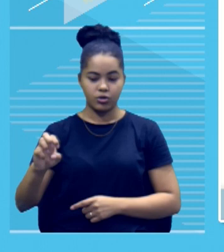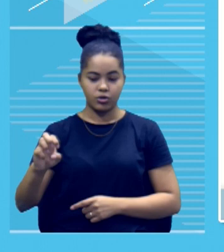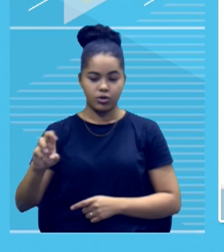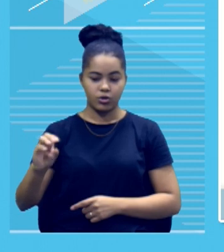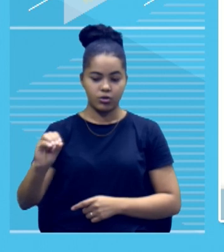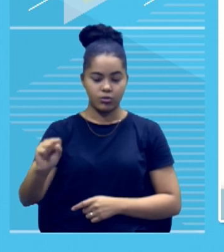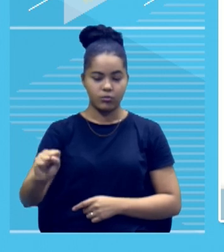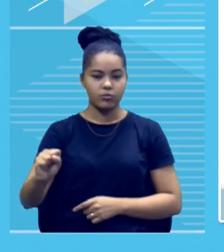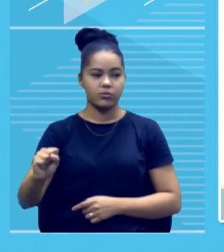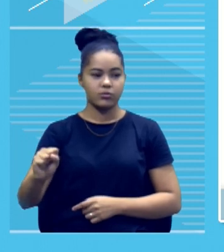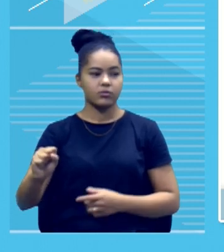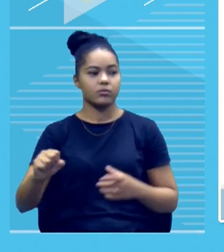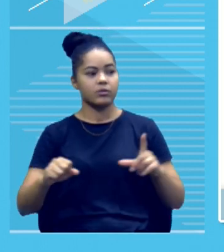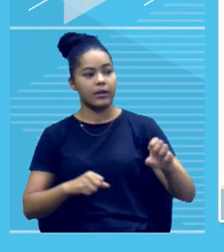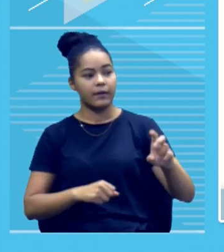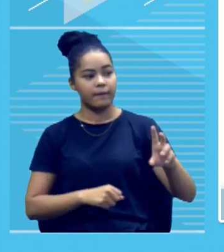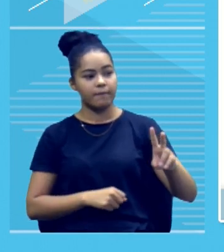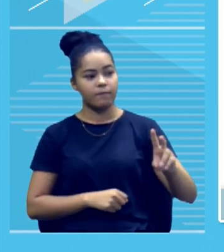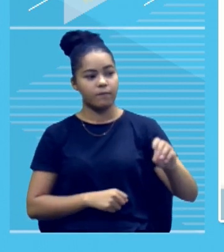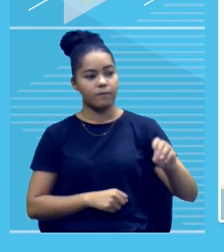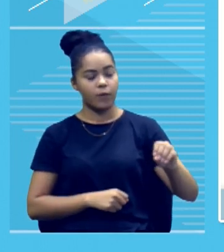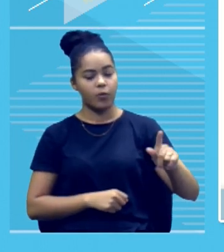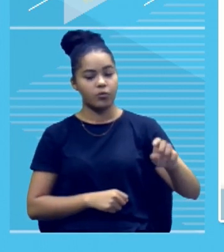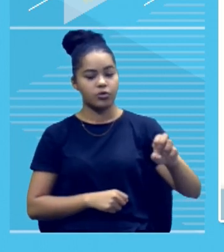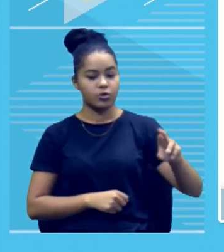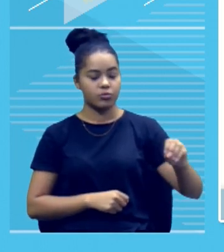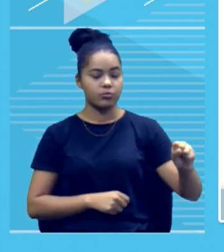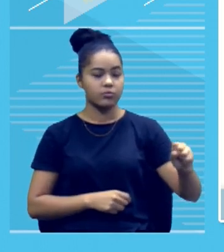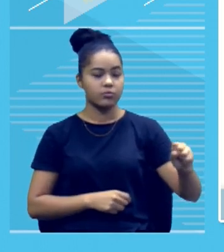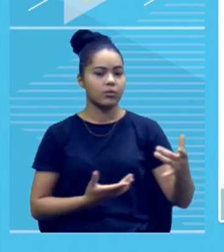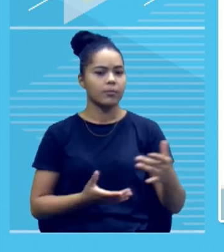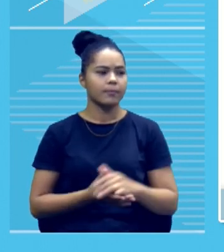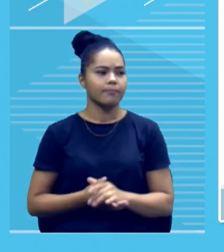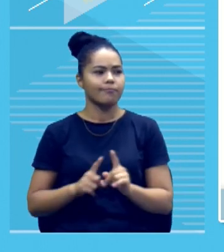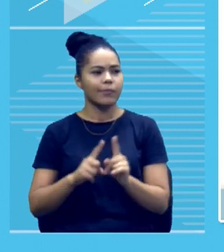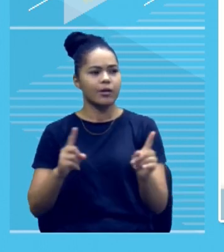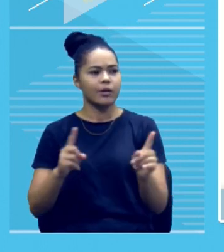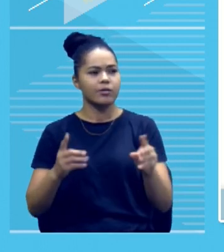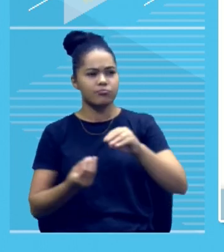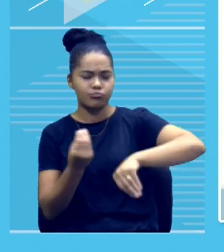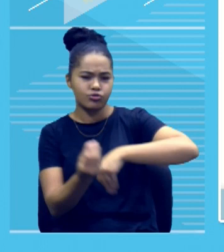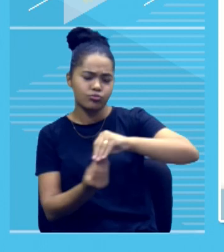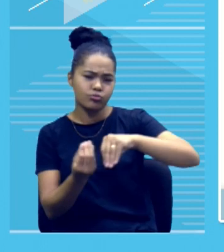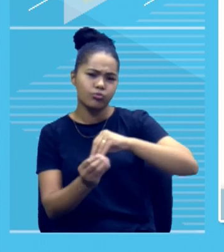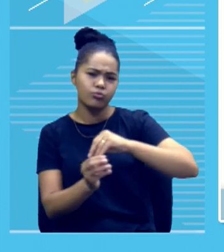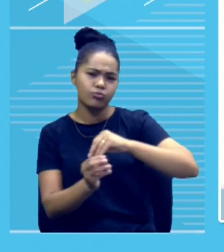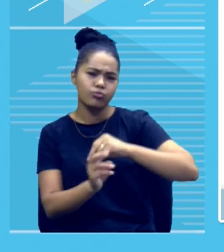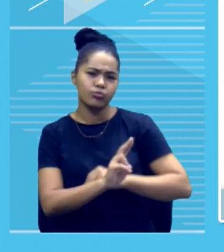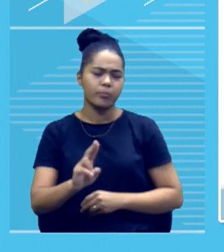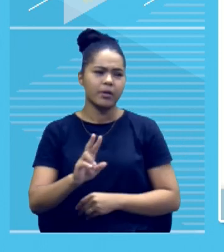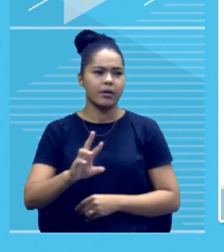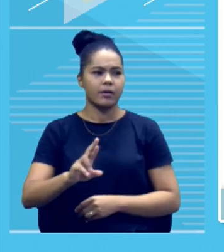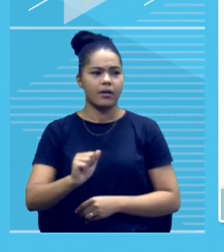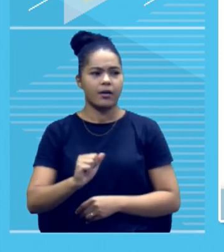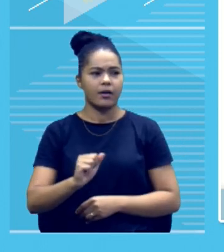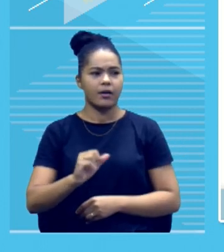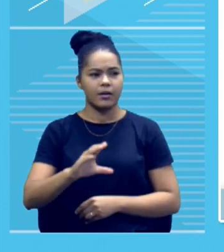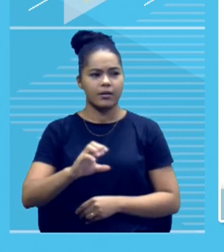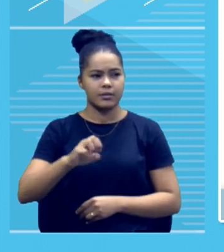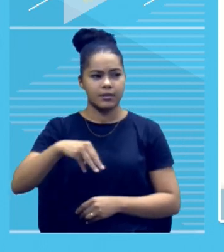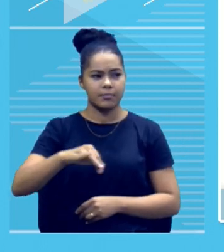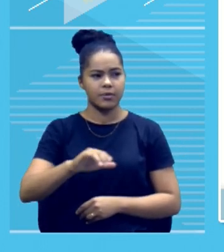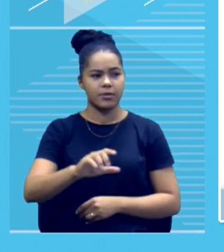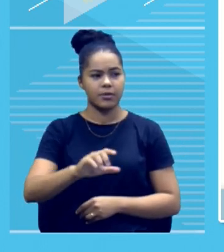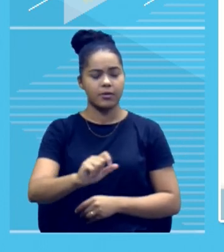E o que é uma mistura racêmica? É outra coisa que você tem que aprender. Ó. A mistura racêmica ela é formada